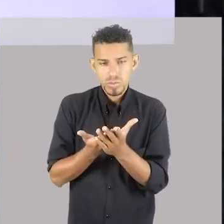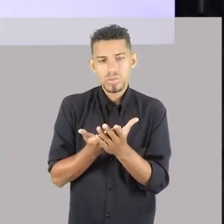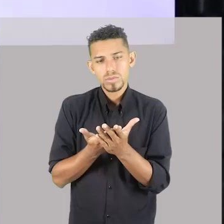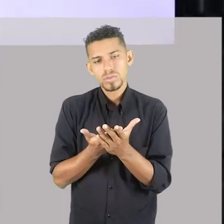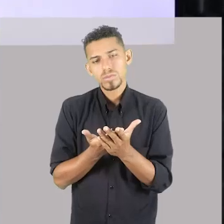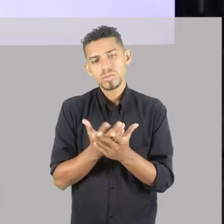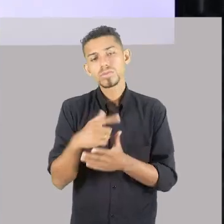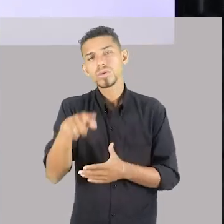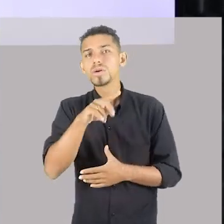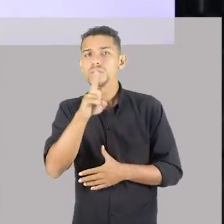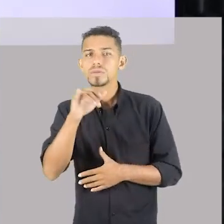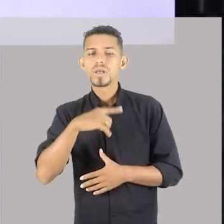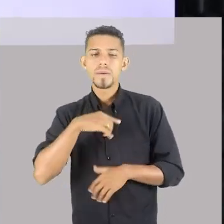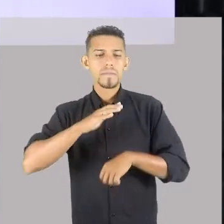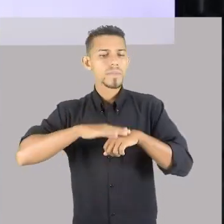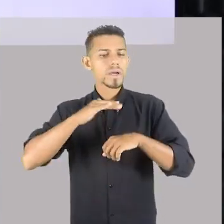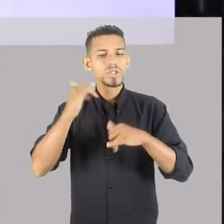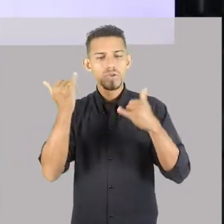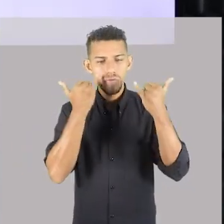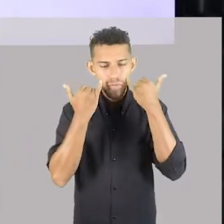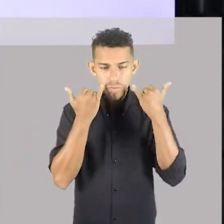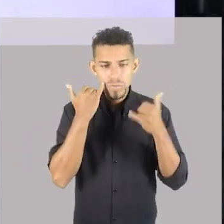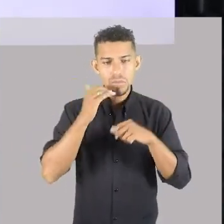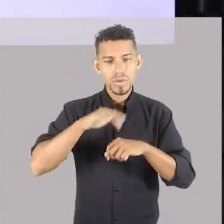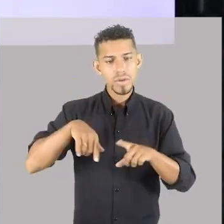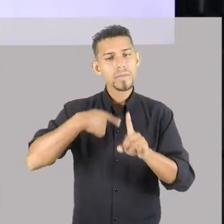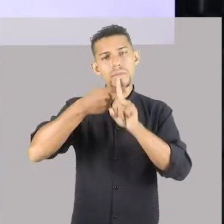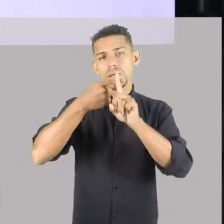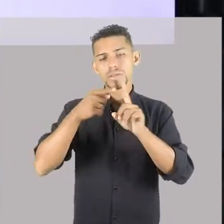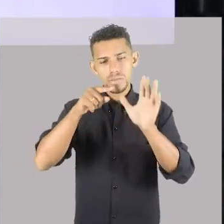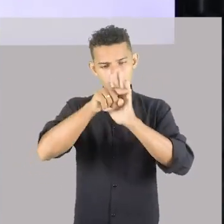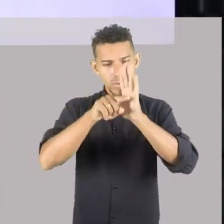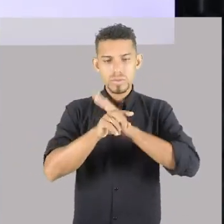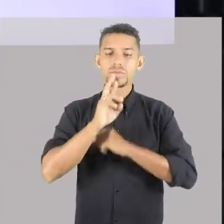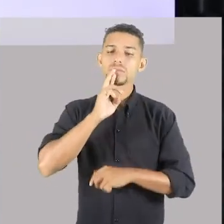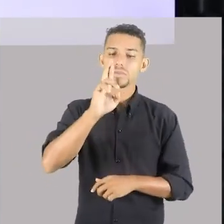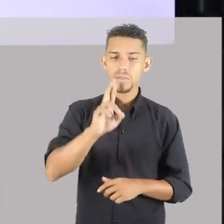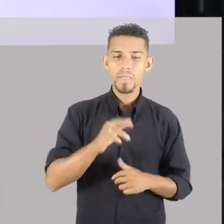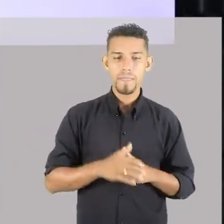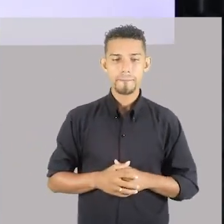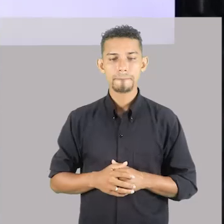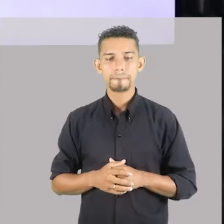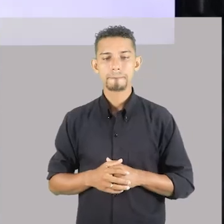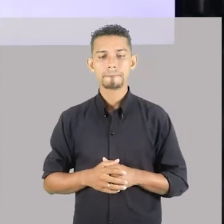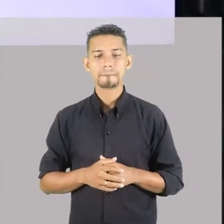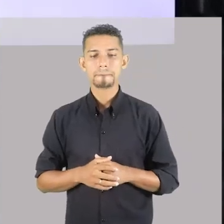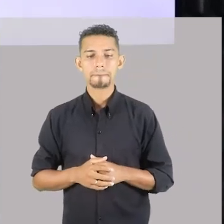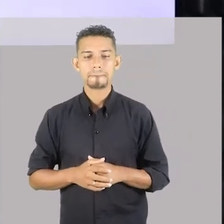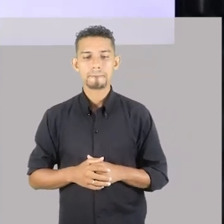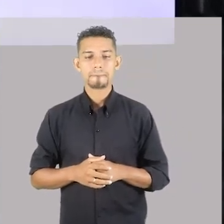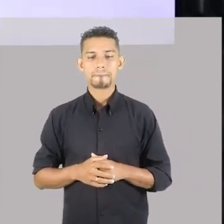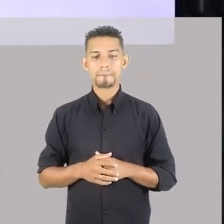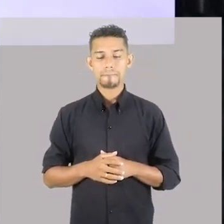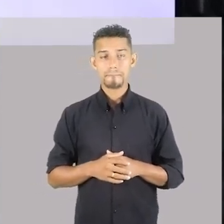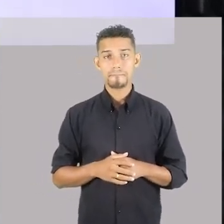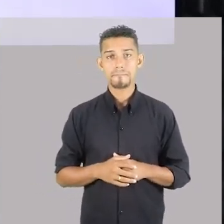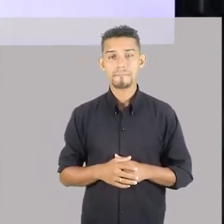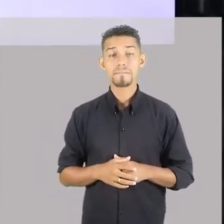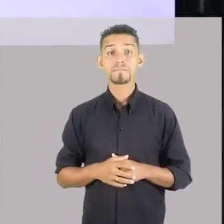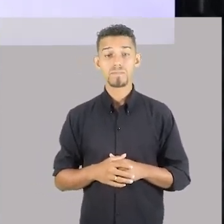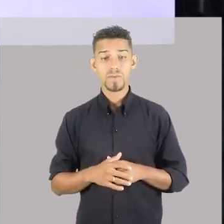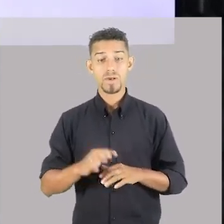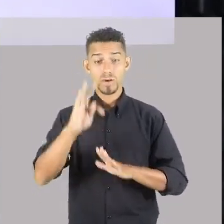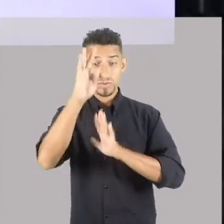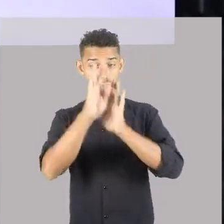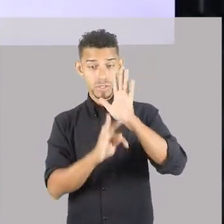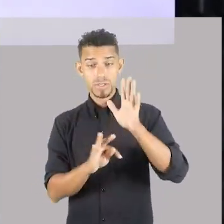certo? Porque vocês têm lá mais informações e mais questões para vocês resolverem, questões gabaritadas, tá? Aqui é um texto A